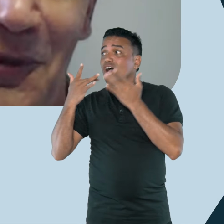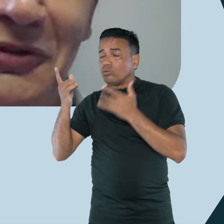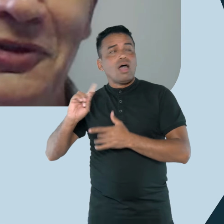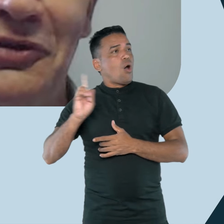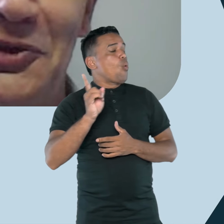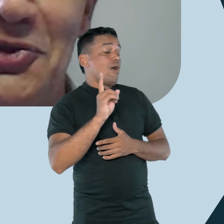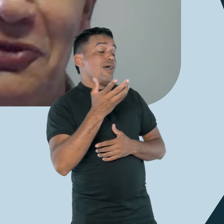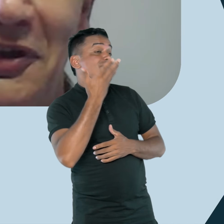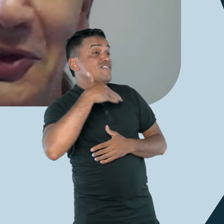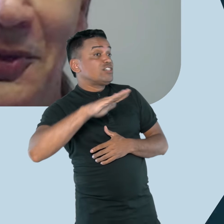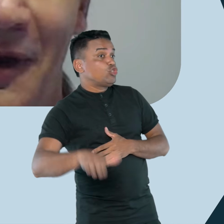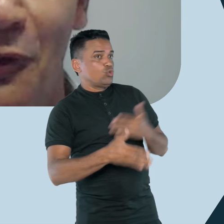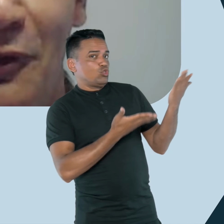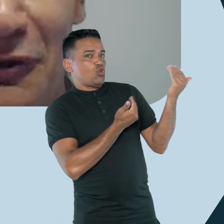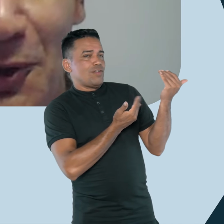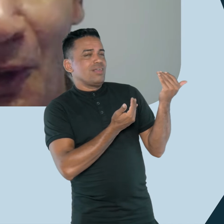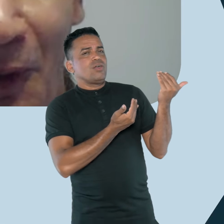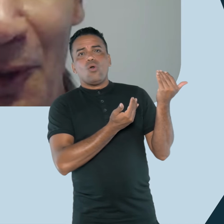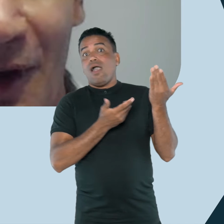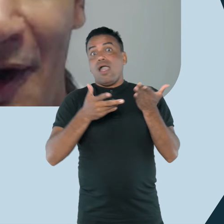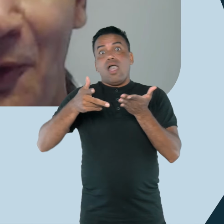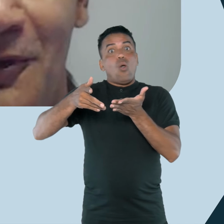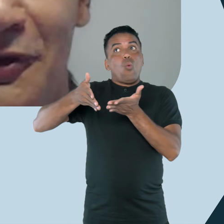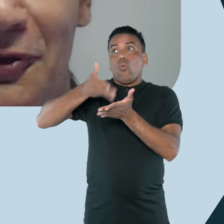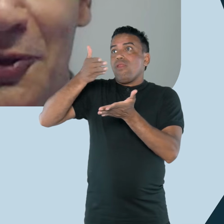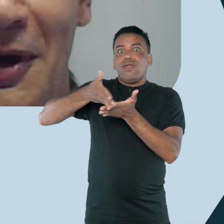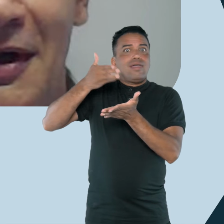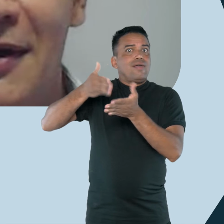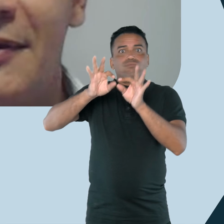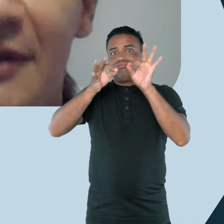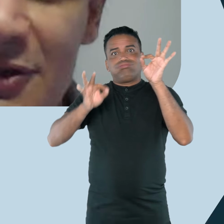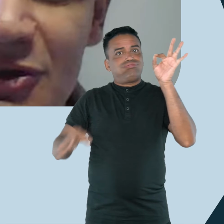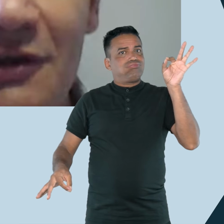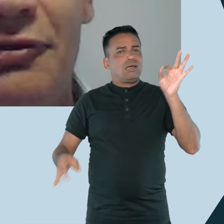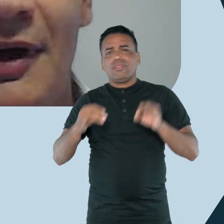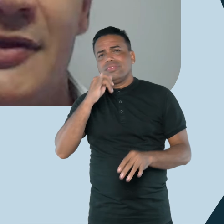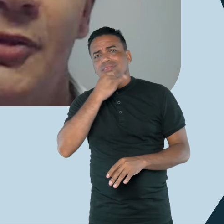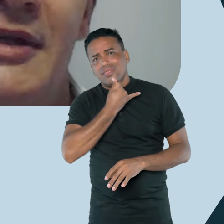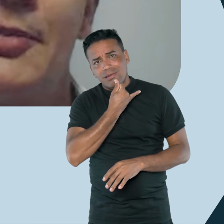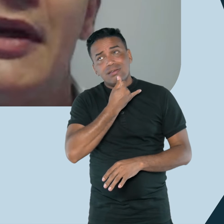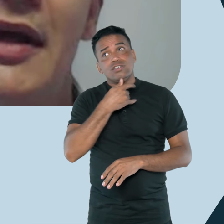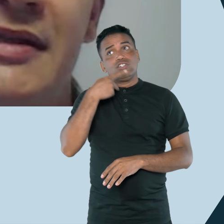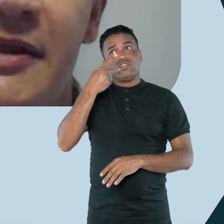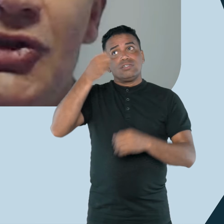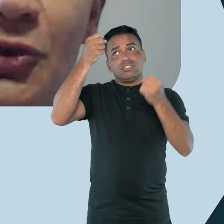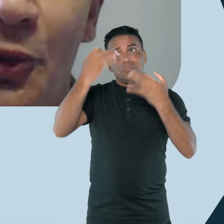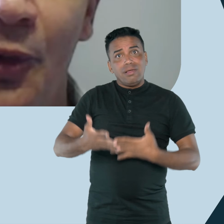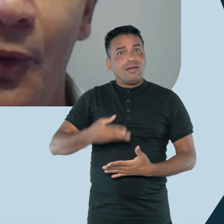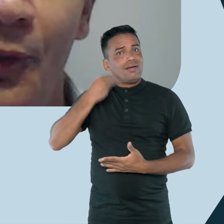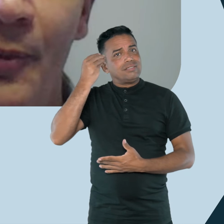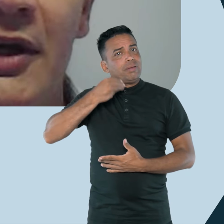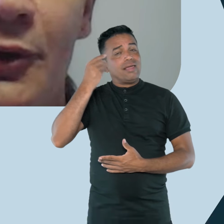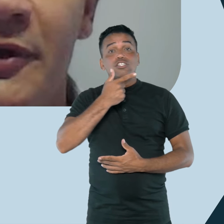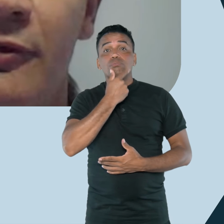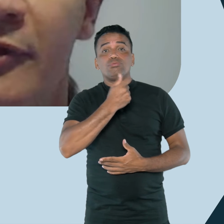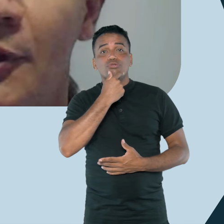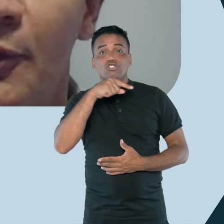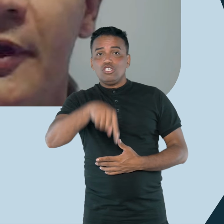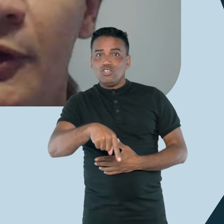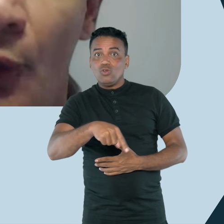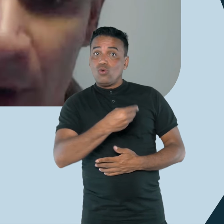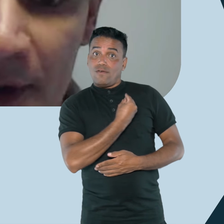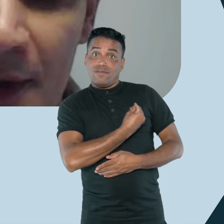É um livro infanto-juvenil, é um livro longo, é um livro triste que fala sobre a experiência de um menino que